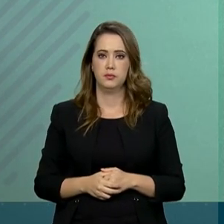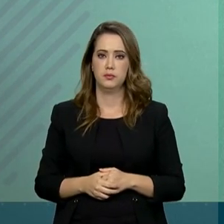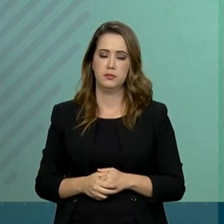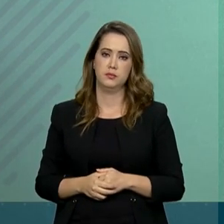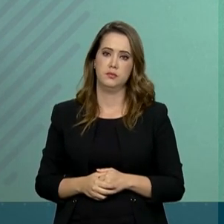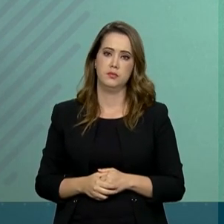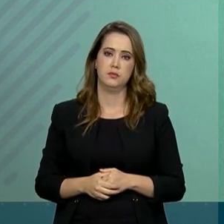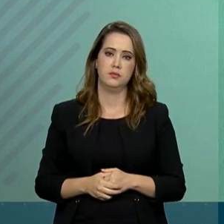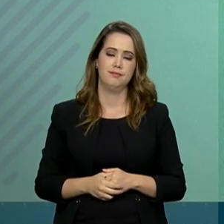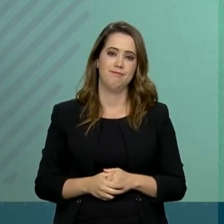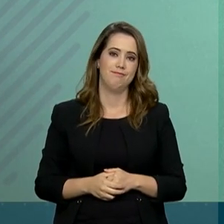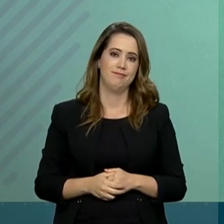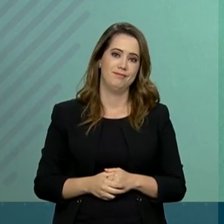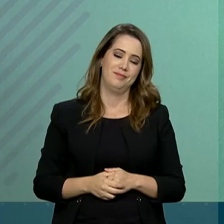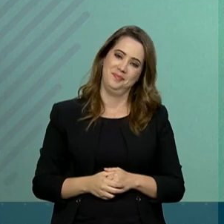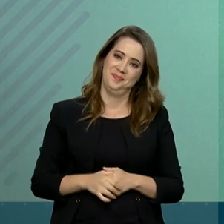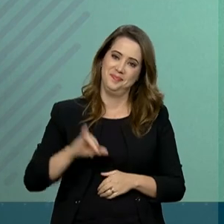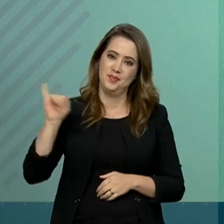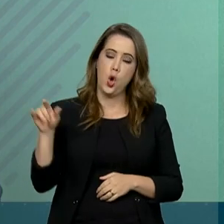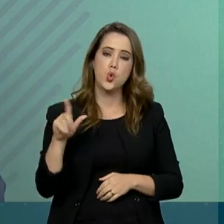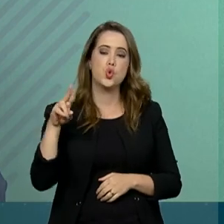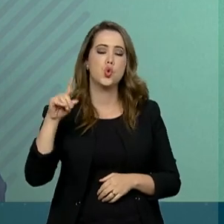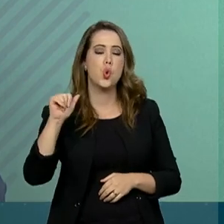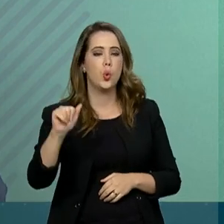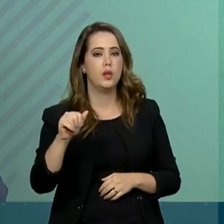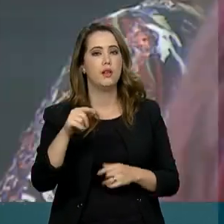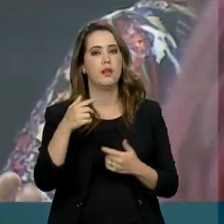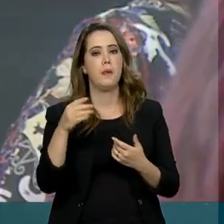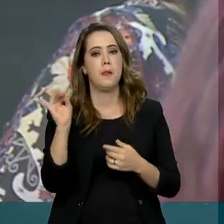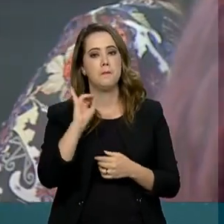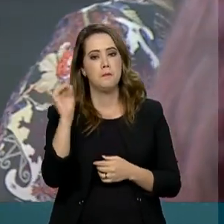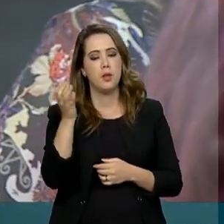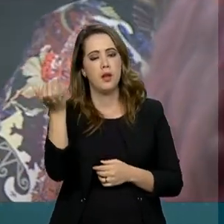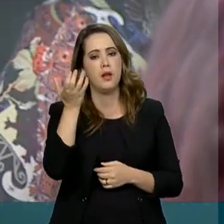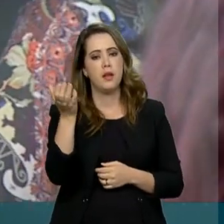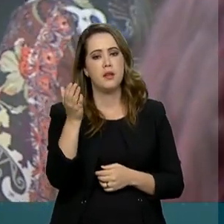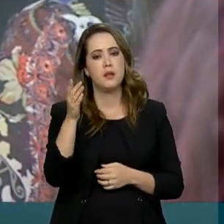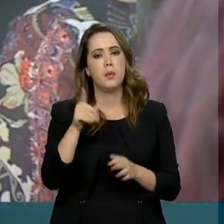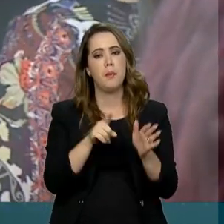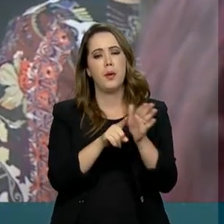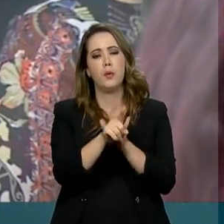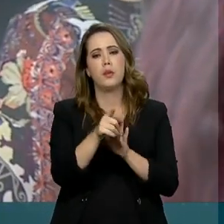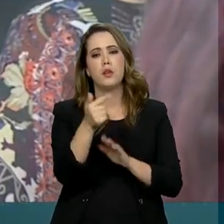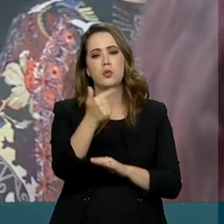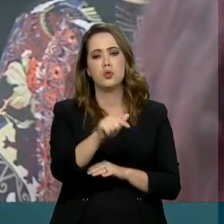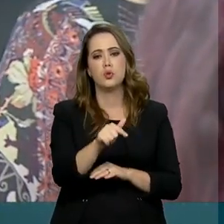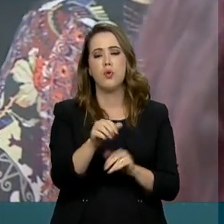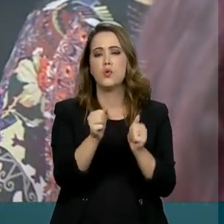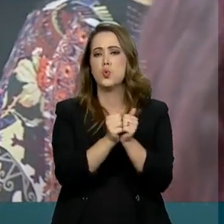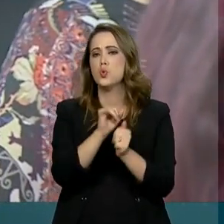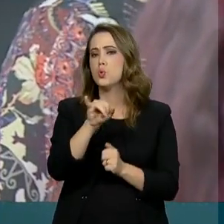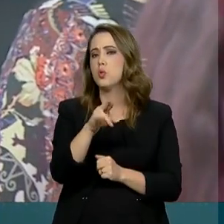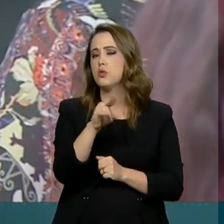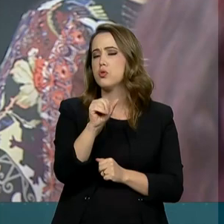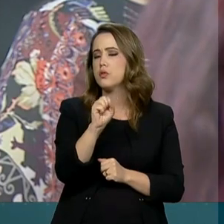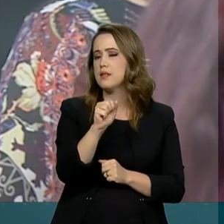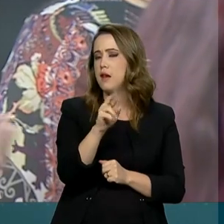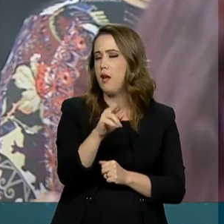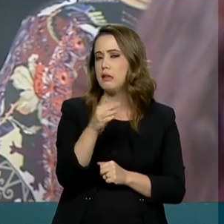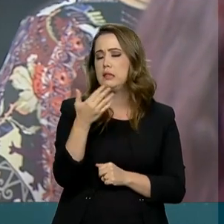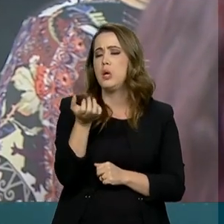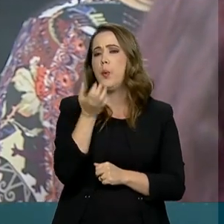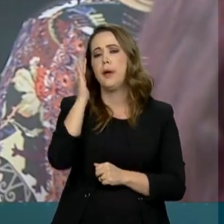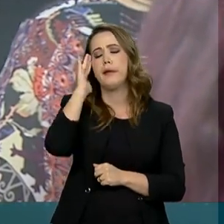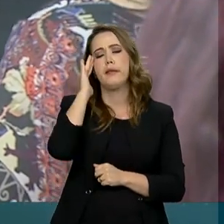é júlia além do estadão é perto de nós eu só queria completar a pergunta da juiz área eu queria entender sobre